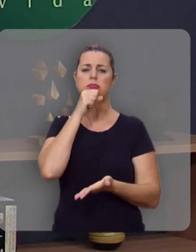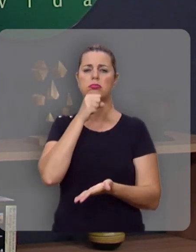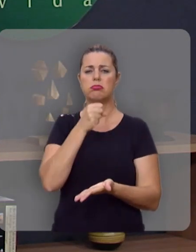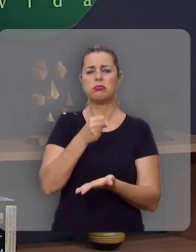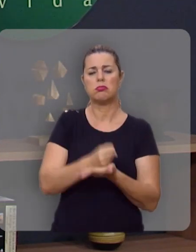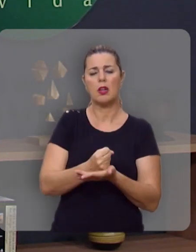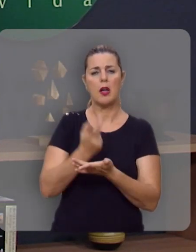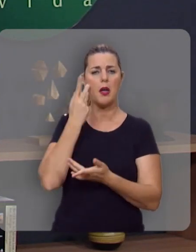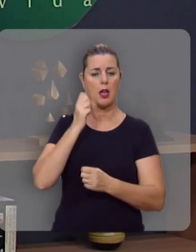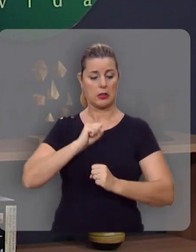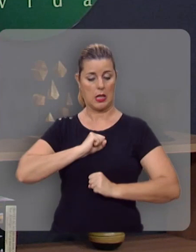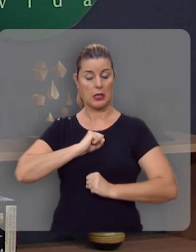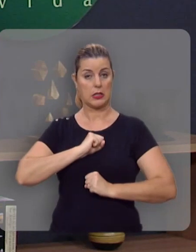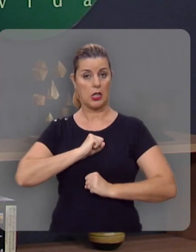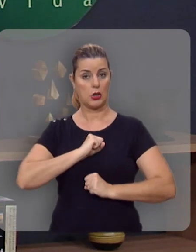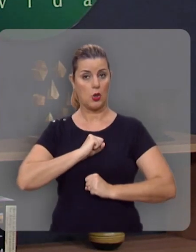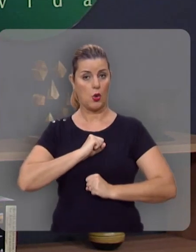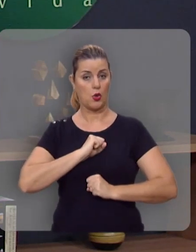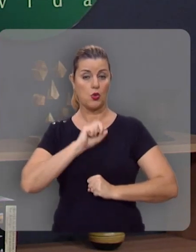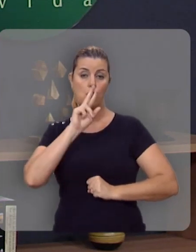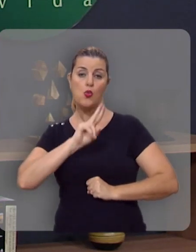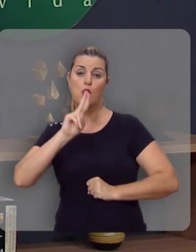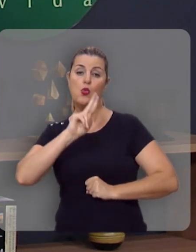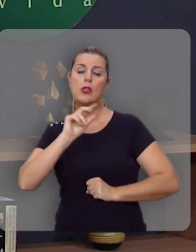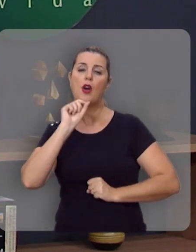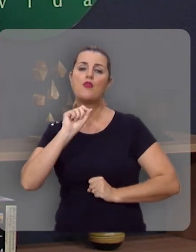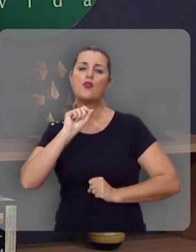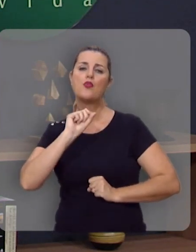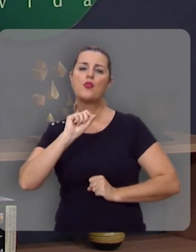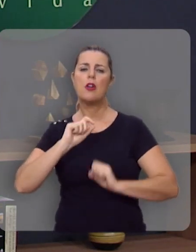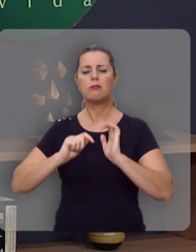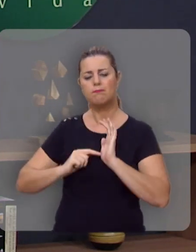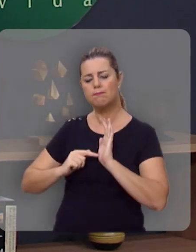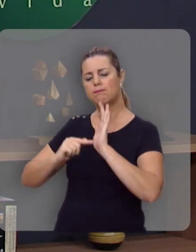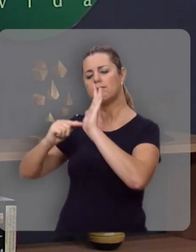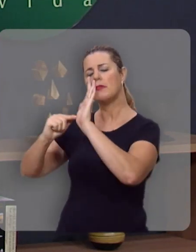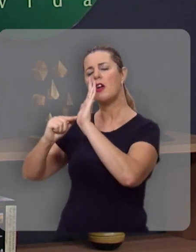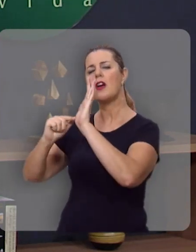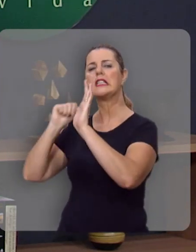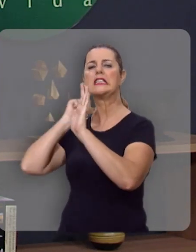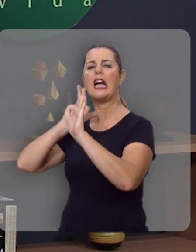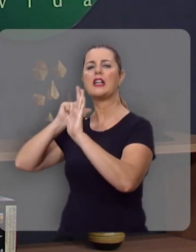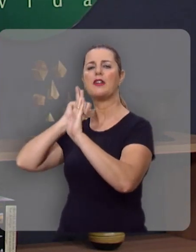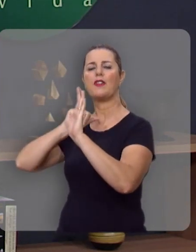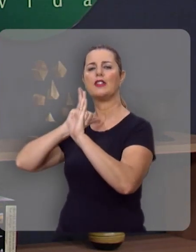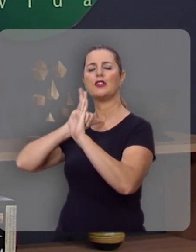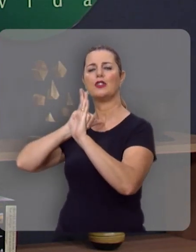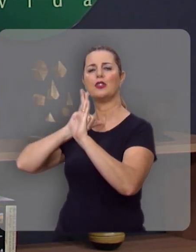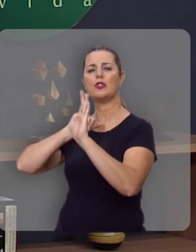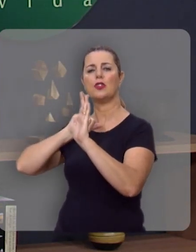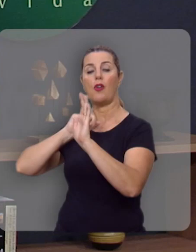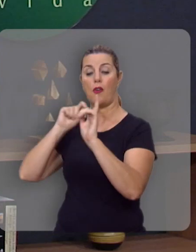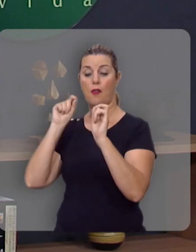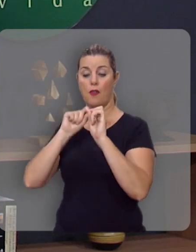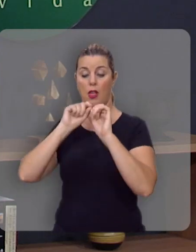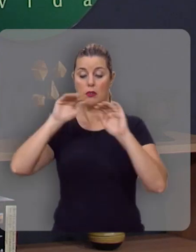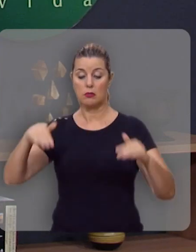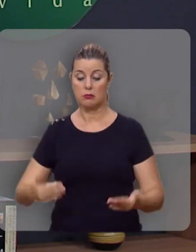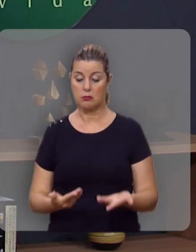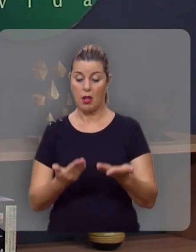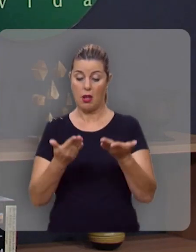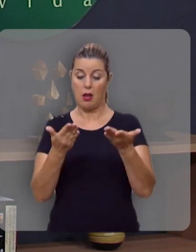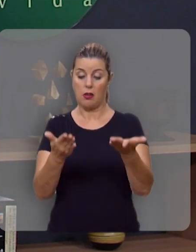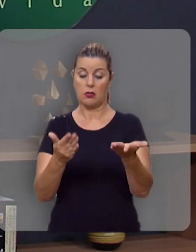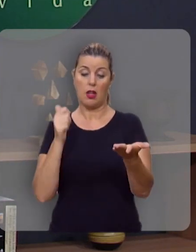Testamento para o sacerdote que ia oferecer um sacrifício. Uma vez colocado o sacrifício